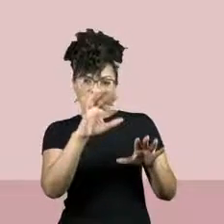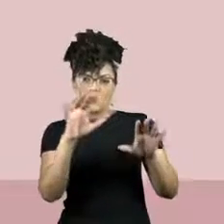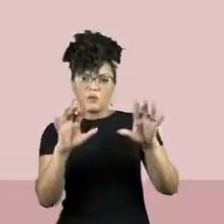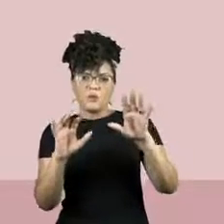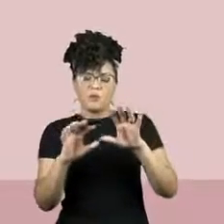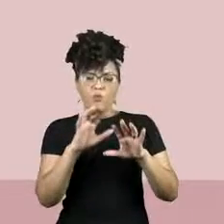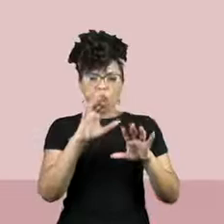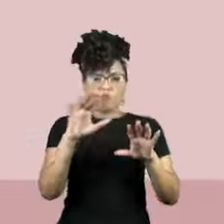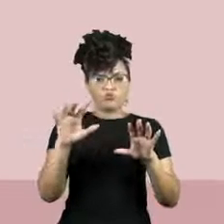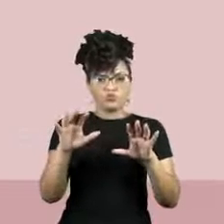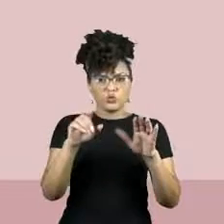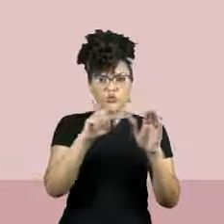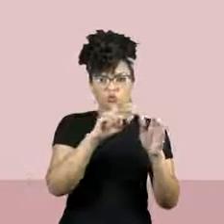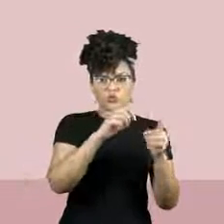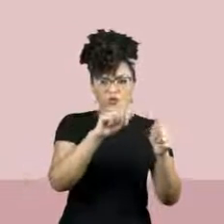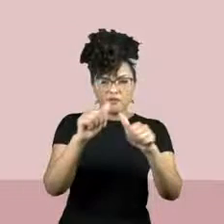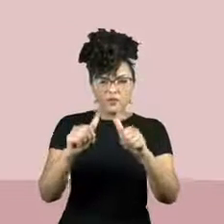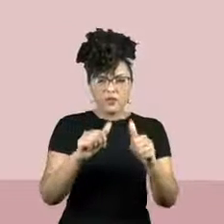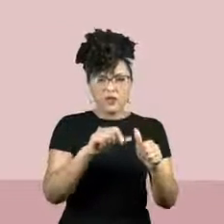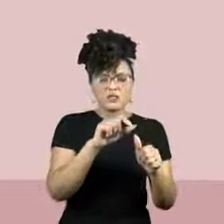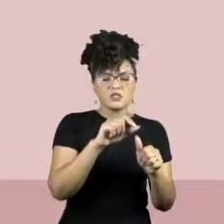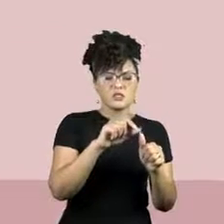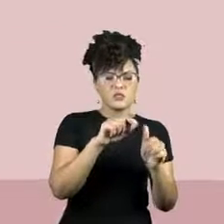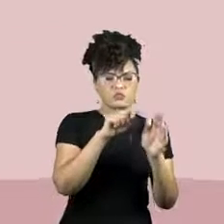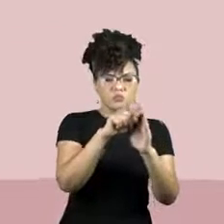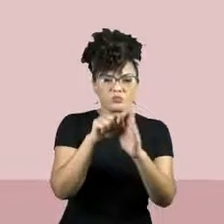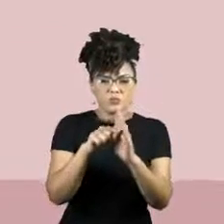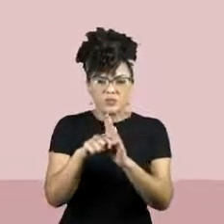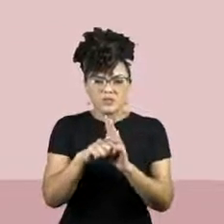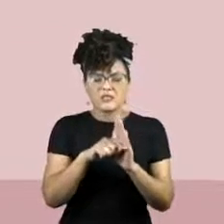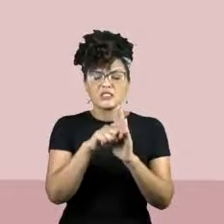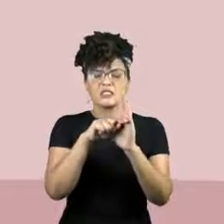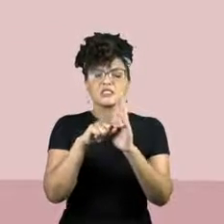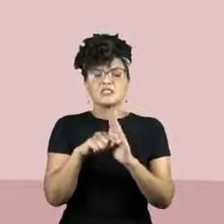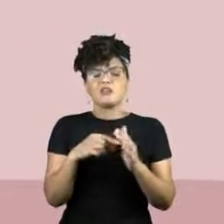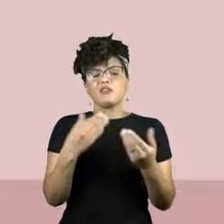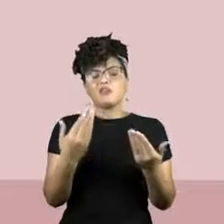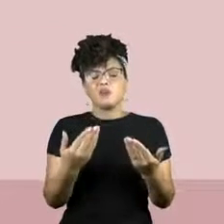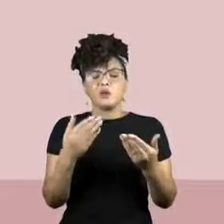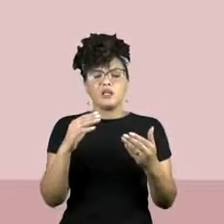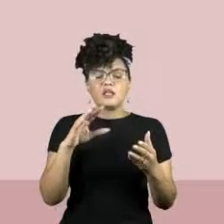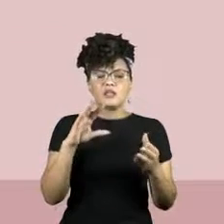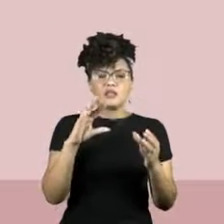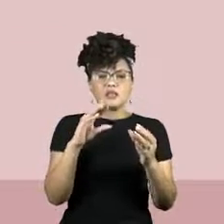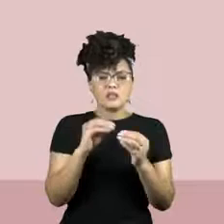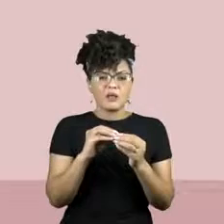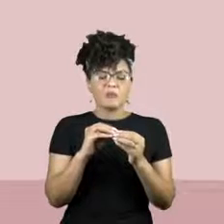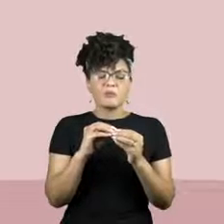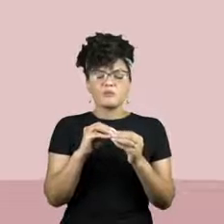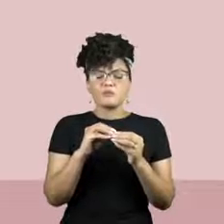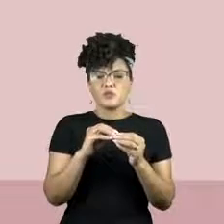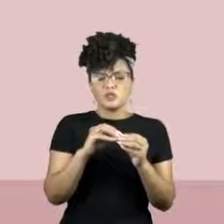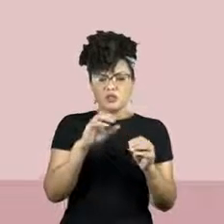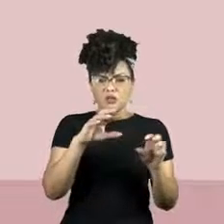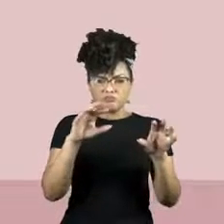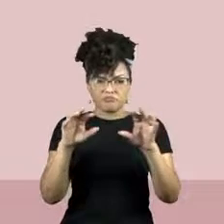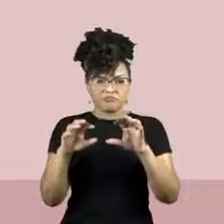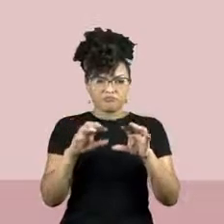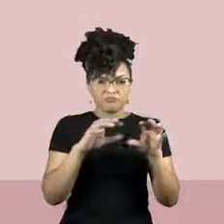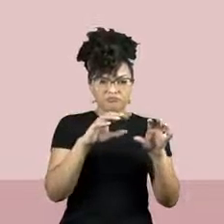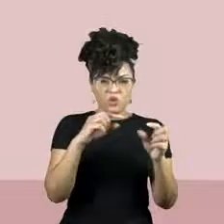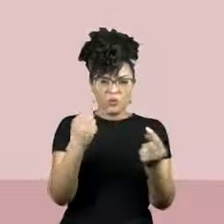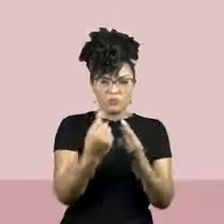pontos de sondagem, tá? Perdão. E nessa extrapolação, eu acabo criando seções transversais, inclusive que por motivos